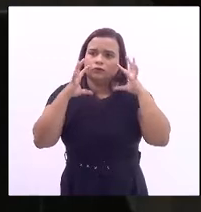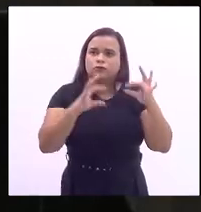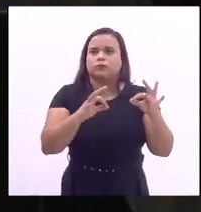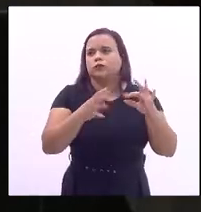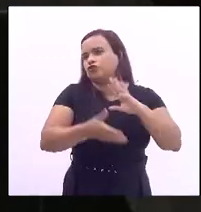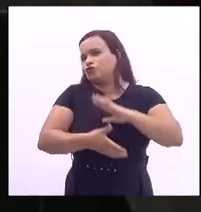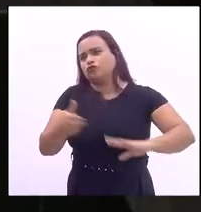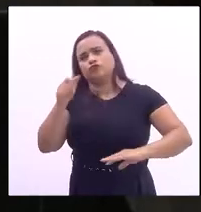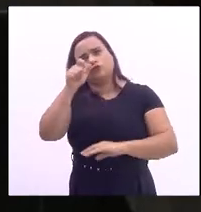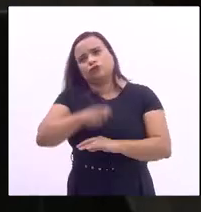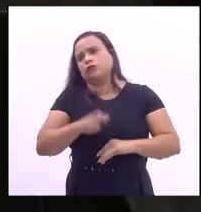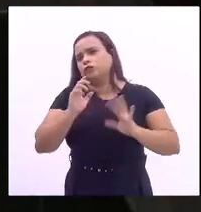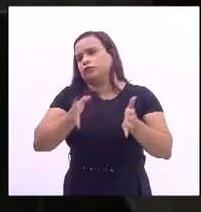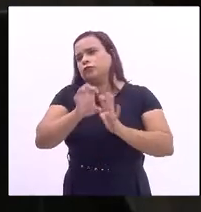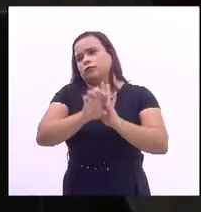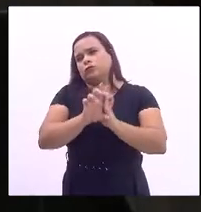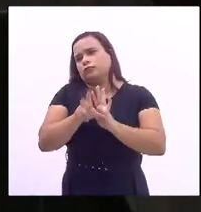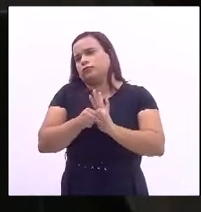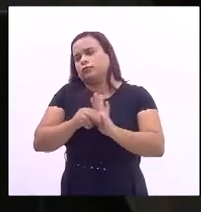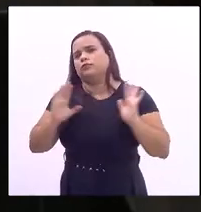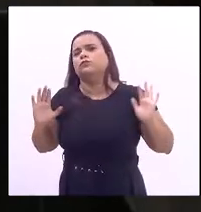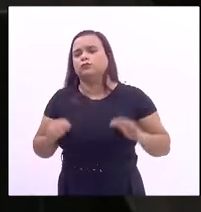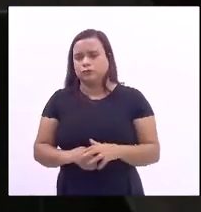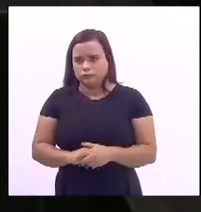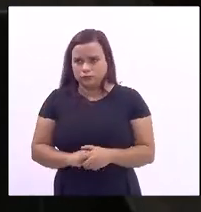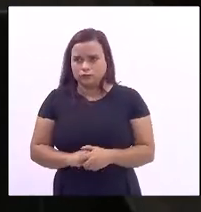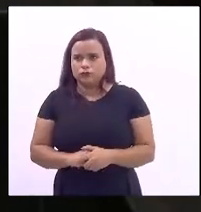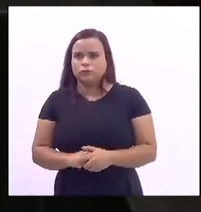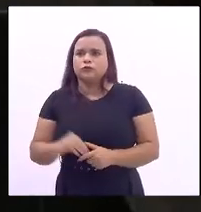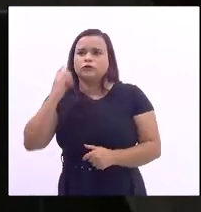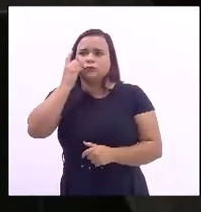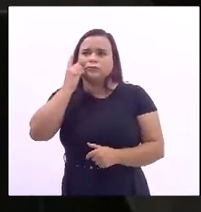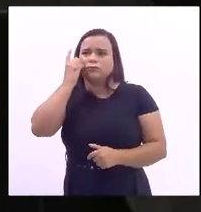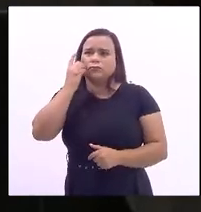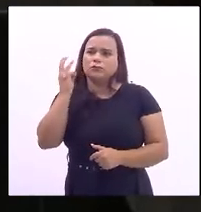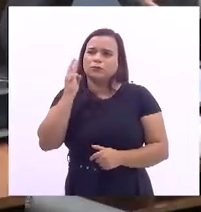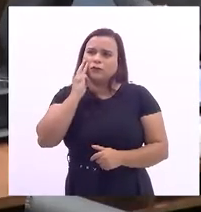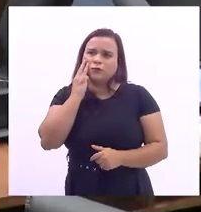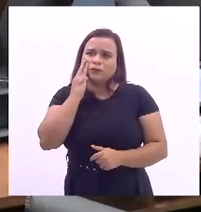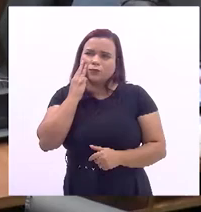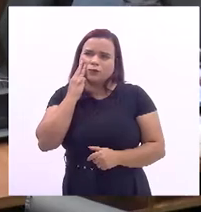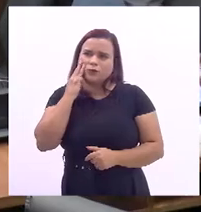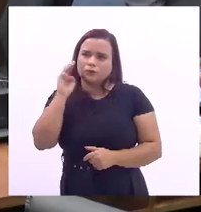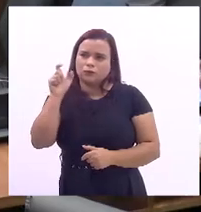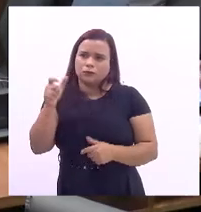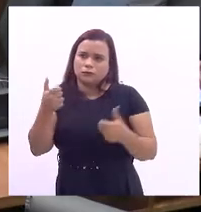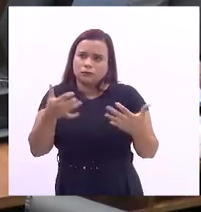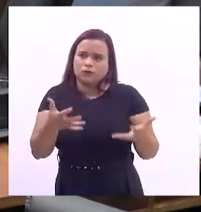de suprimiu do anexo Deputado da Mônica pediu uma parte